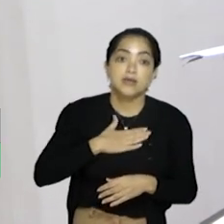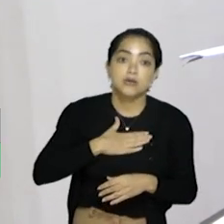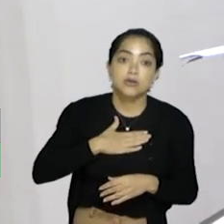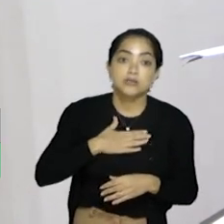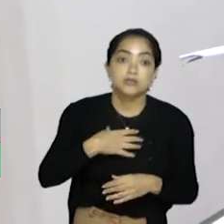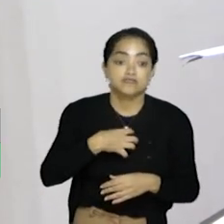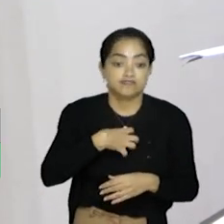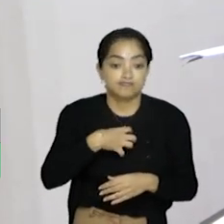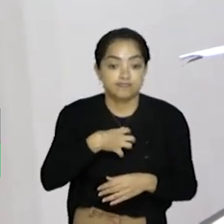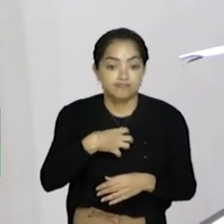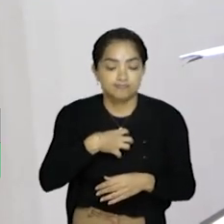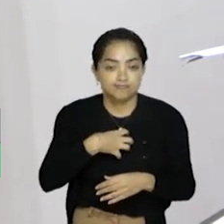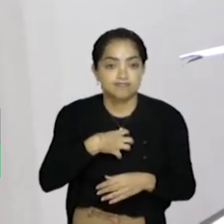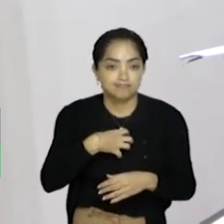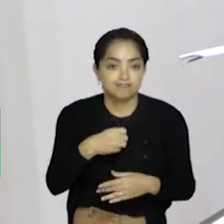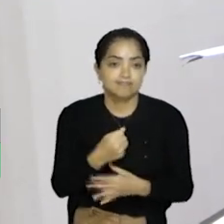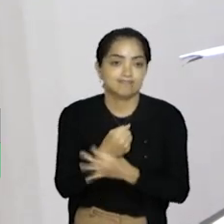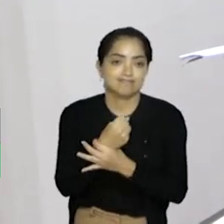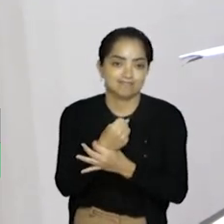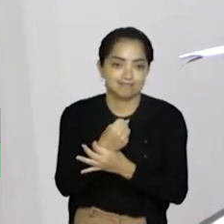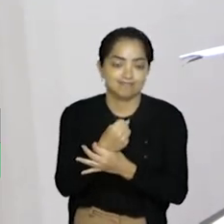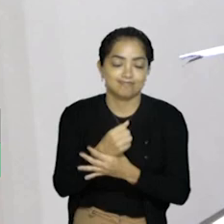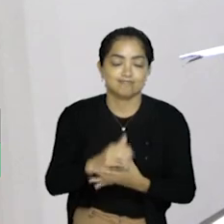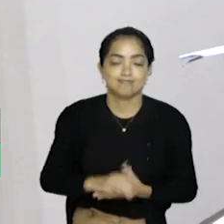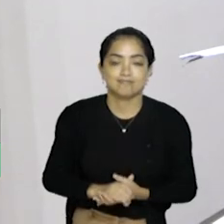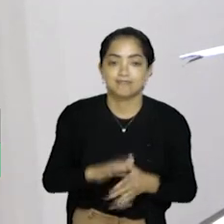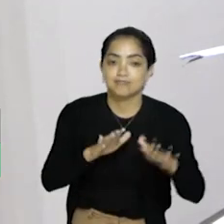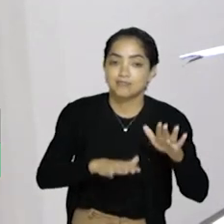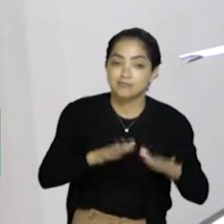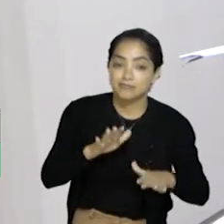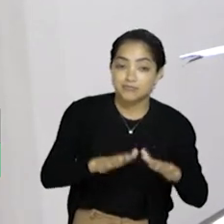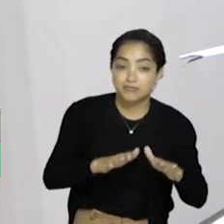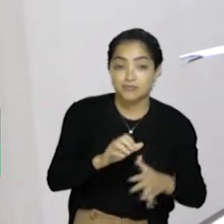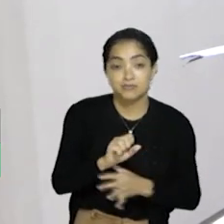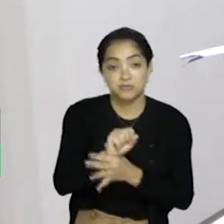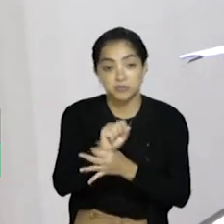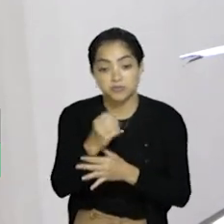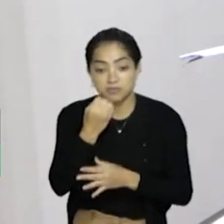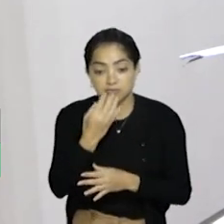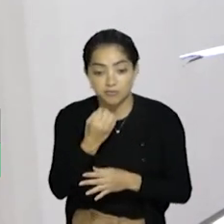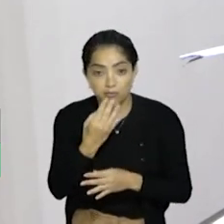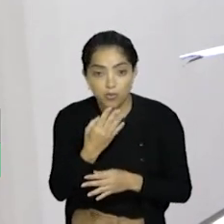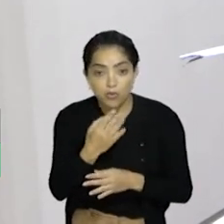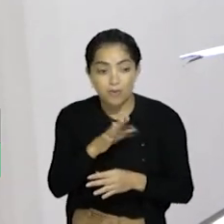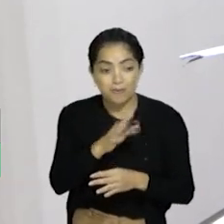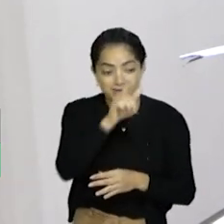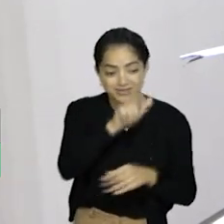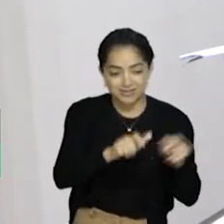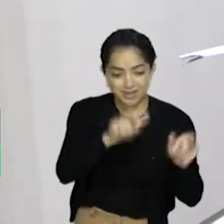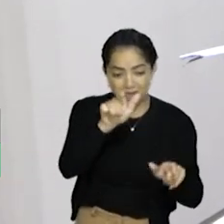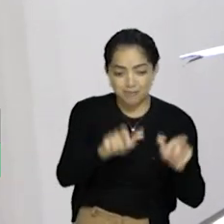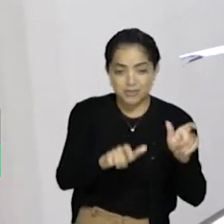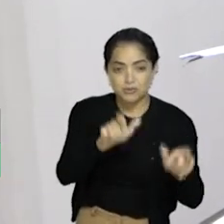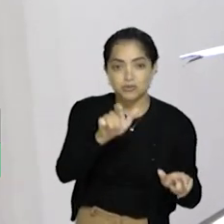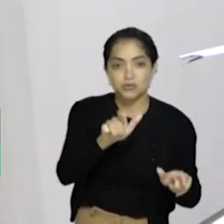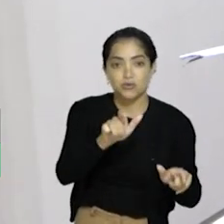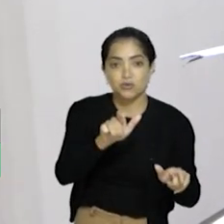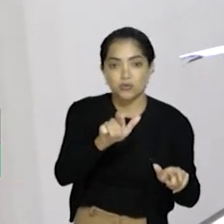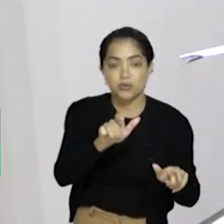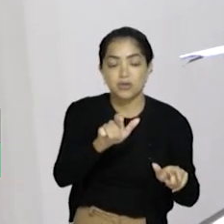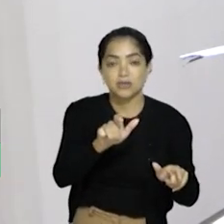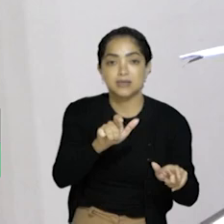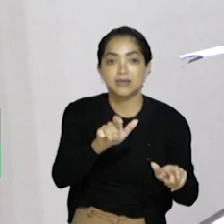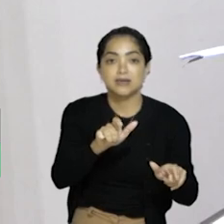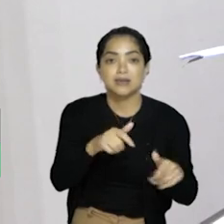sentimento de segurança porque às vezes segurança pode mas a pessoa Deputado Mário